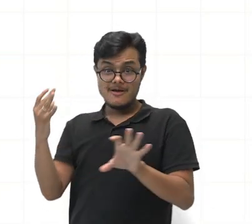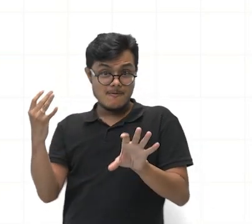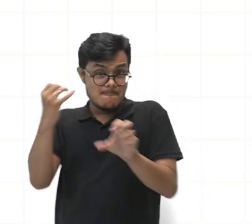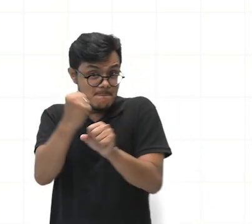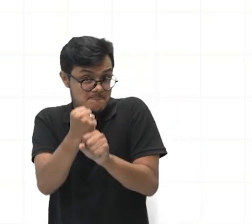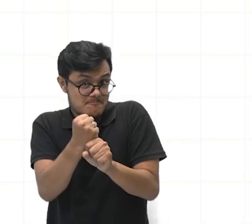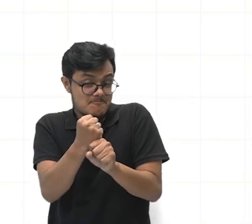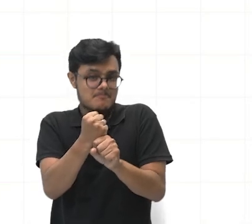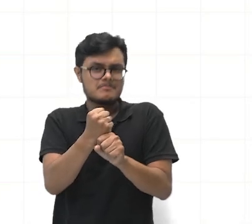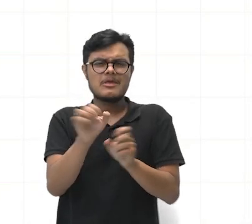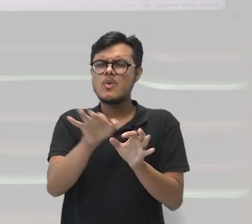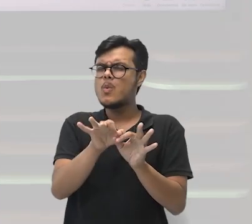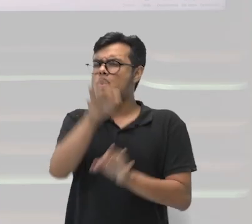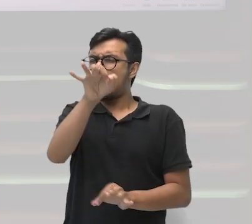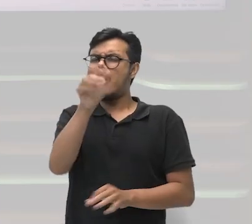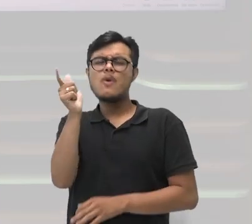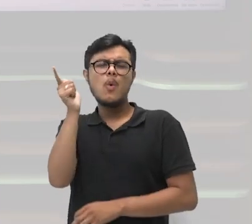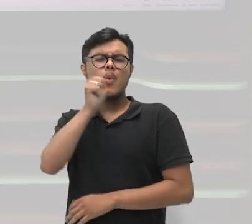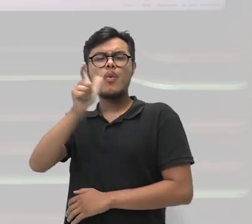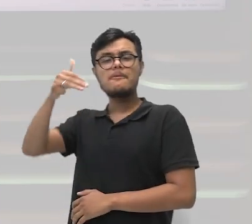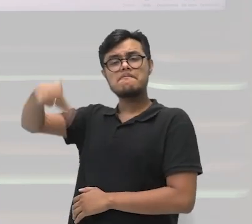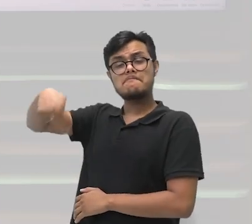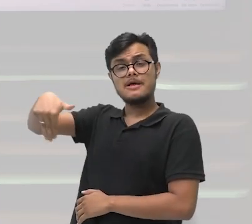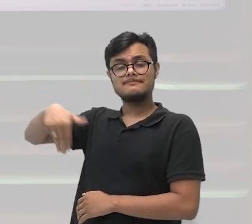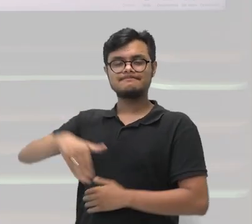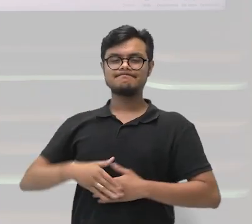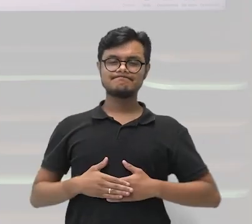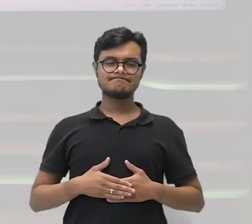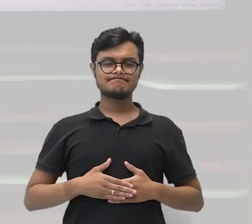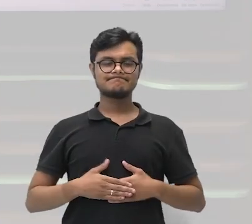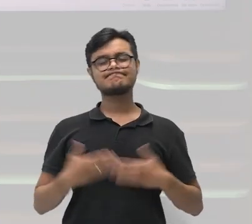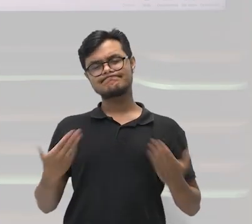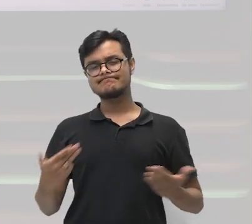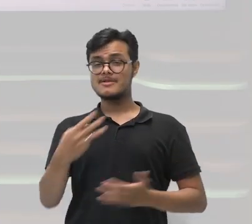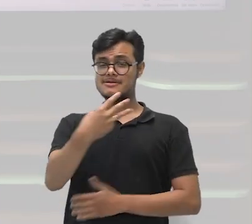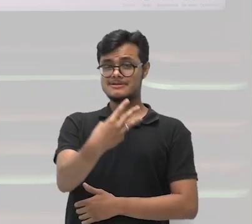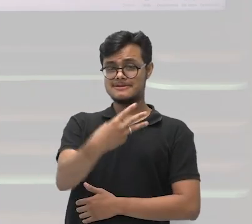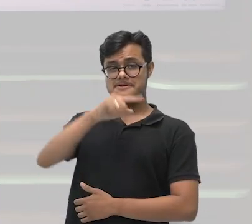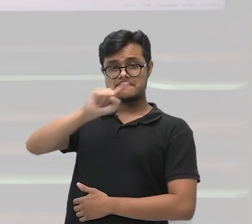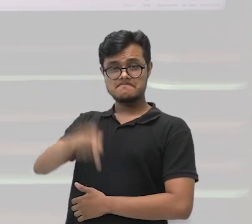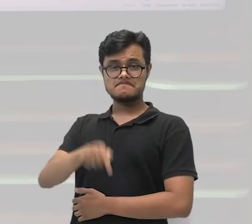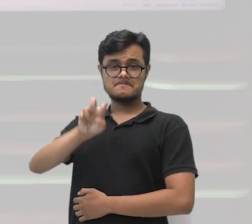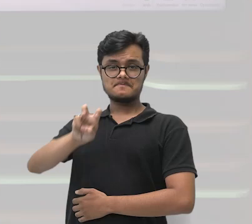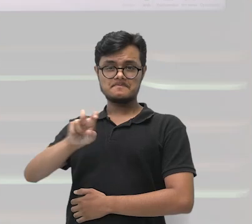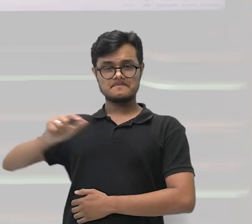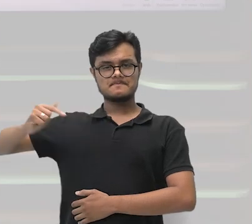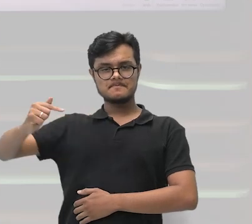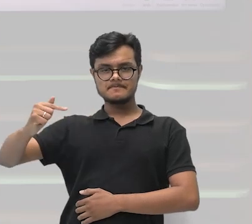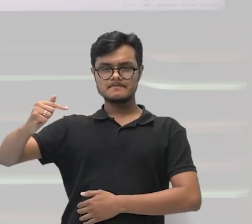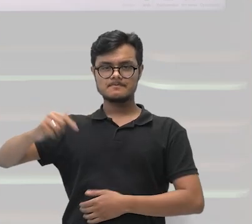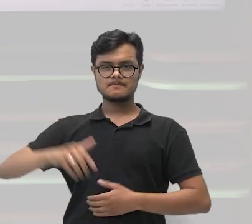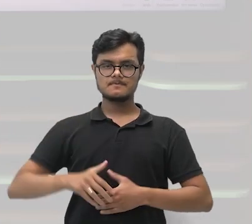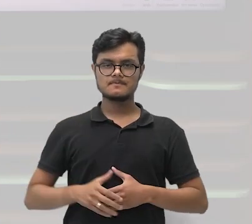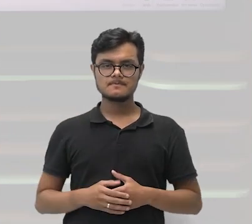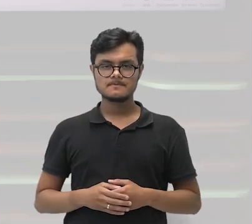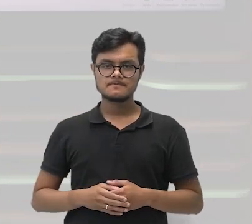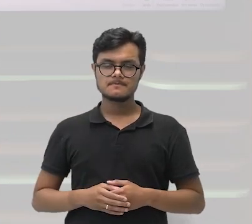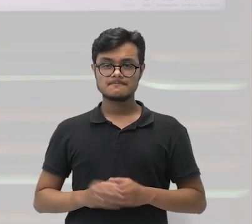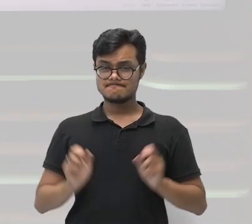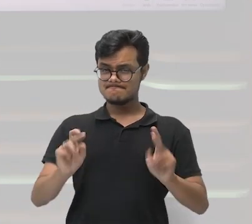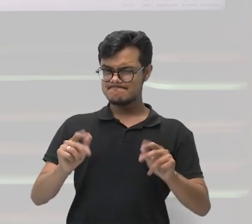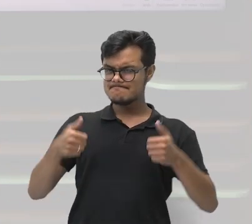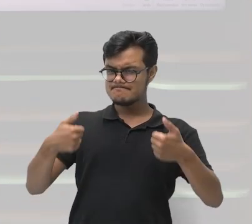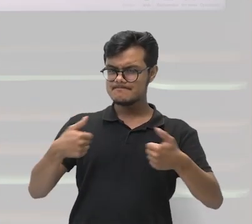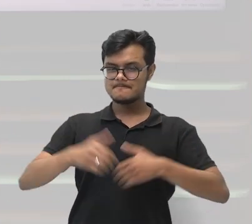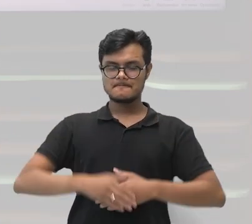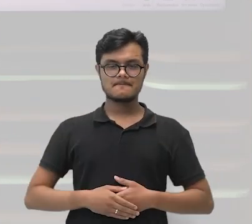do professor Emerson com a altura do professor Paulo, nós vamos obter 3,57 metros,